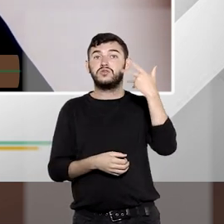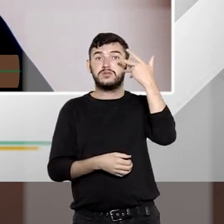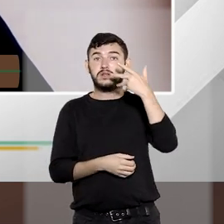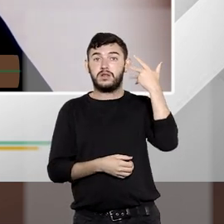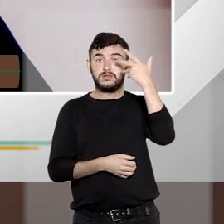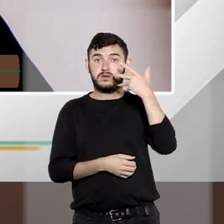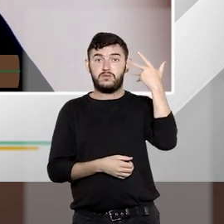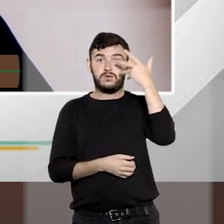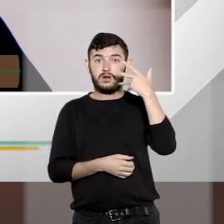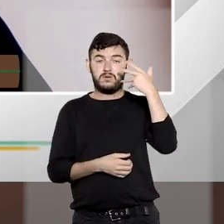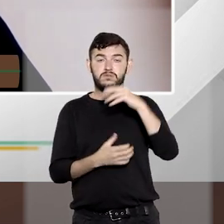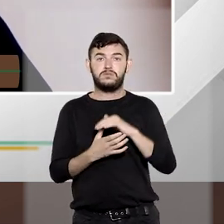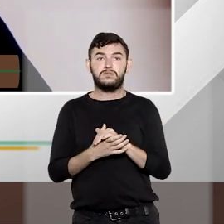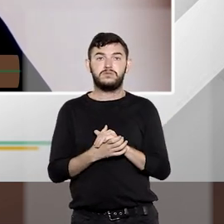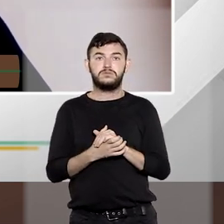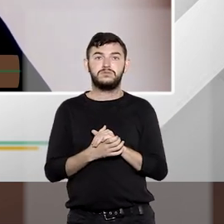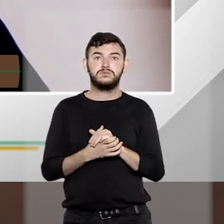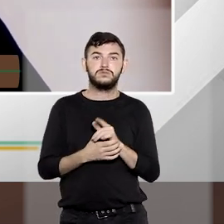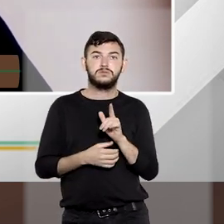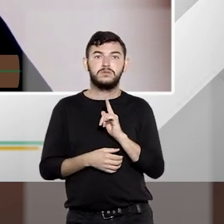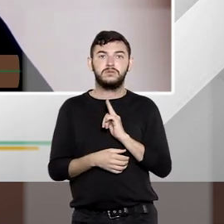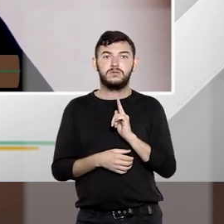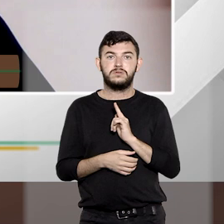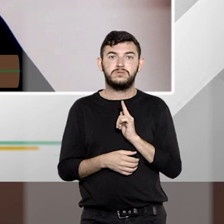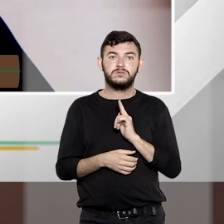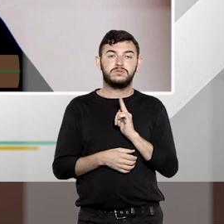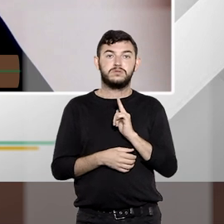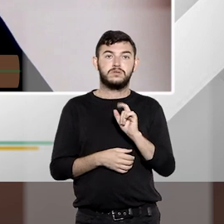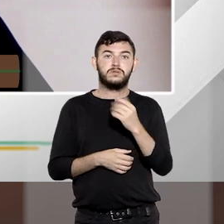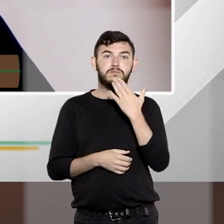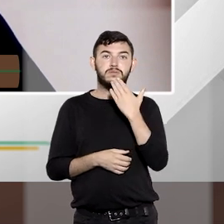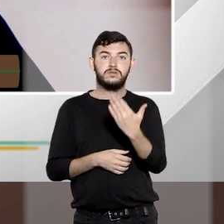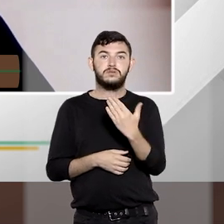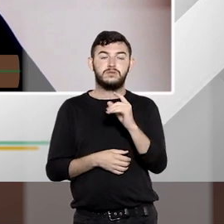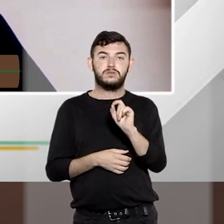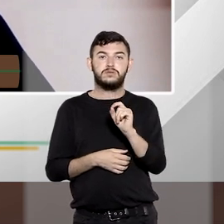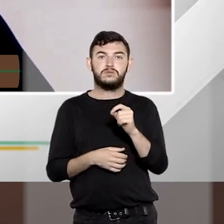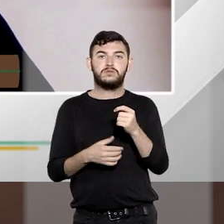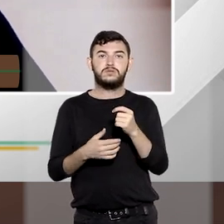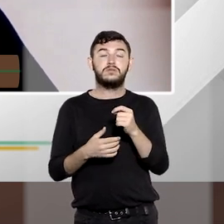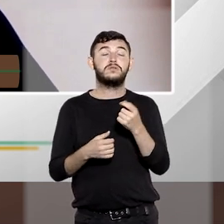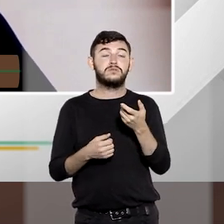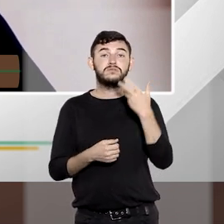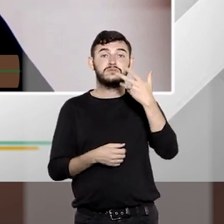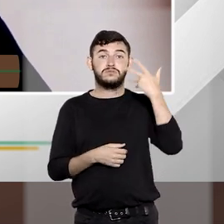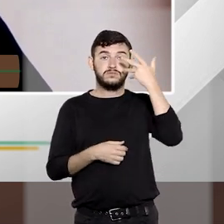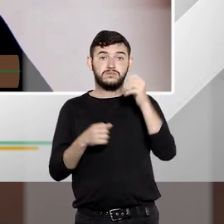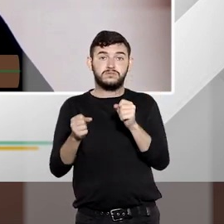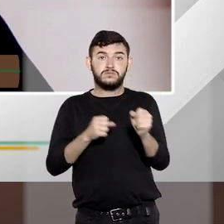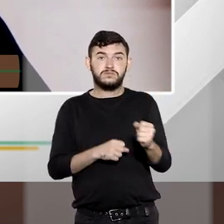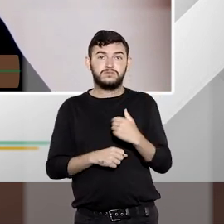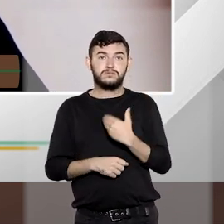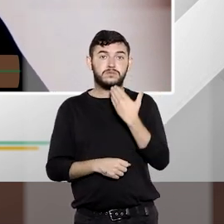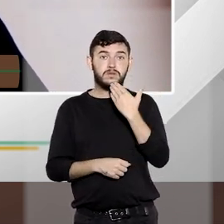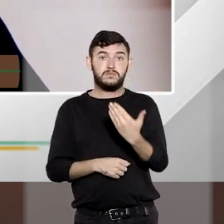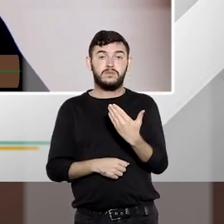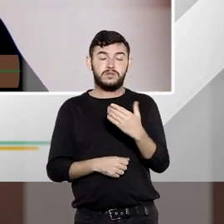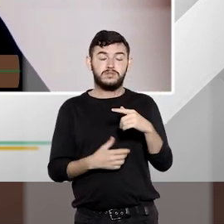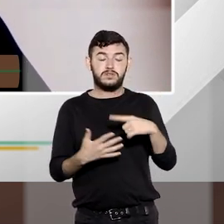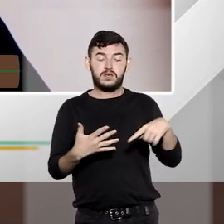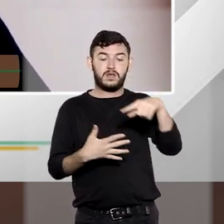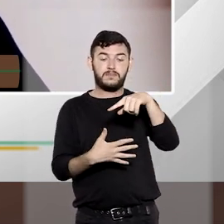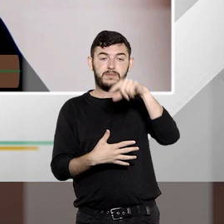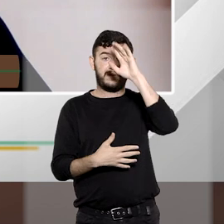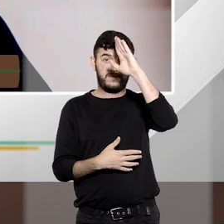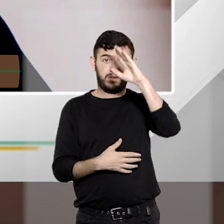oral. Se há pedido de sustentação oral, ele pode chegar e pedir também essa preferência. Só voltando um pouquinho, quando eu falei ali